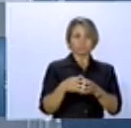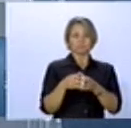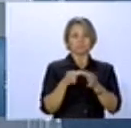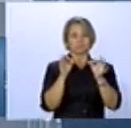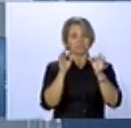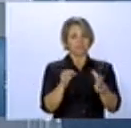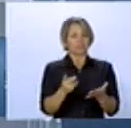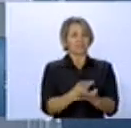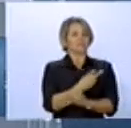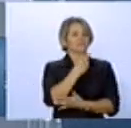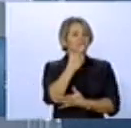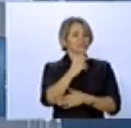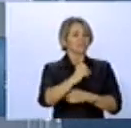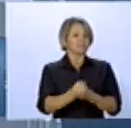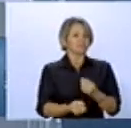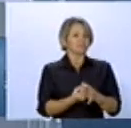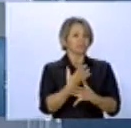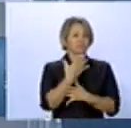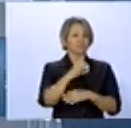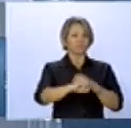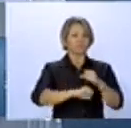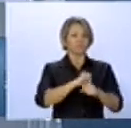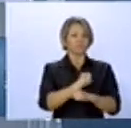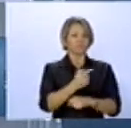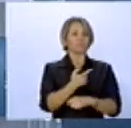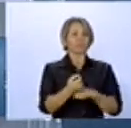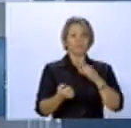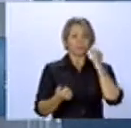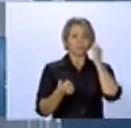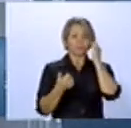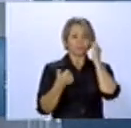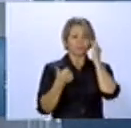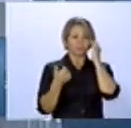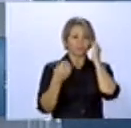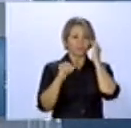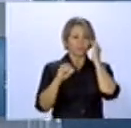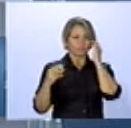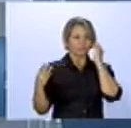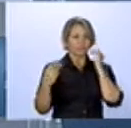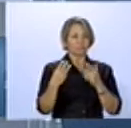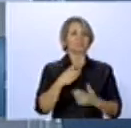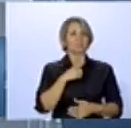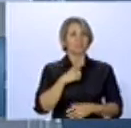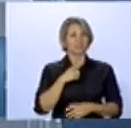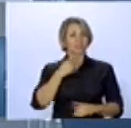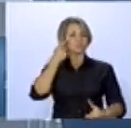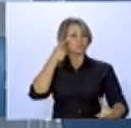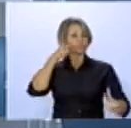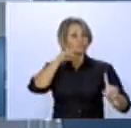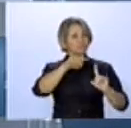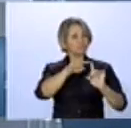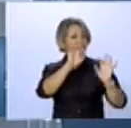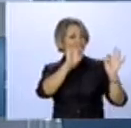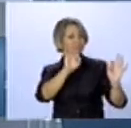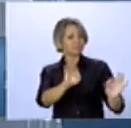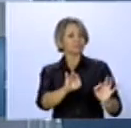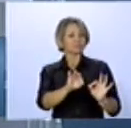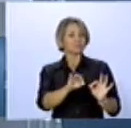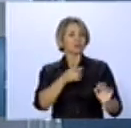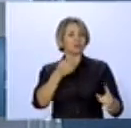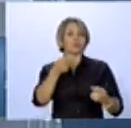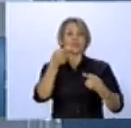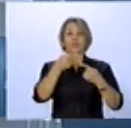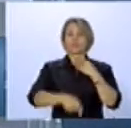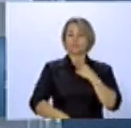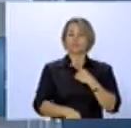desde 2003 e de fato de direito desde 2010 temos o objetivo concreto o combate